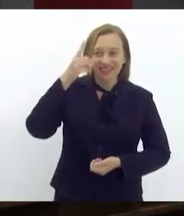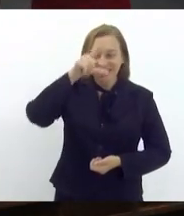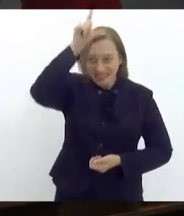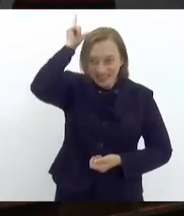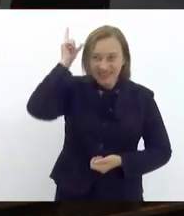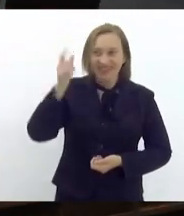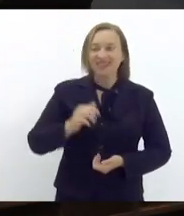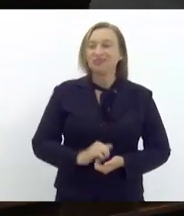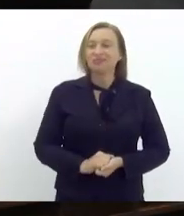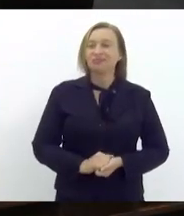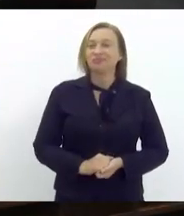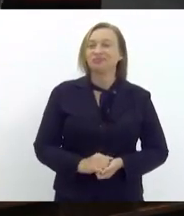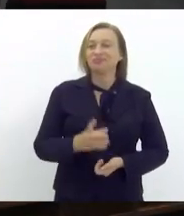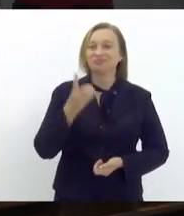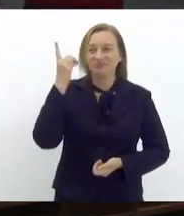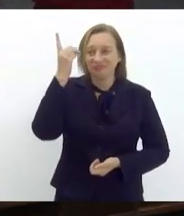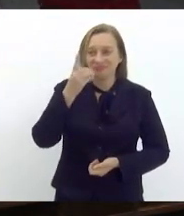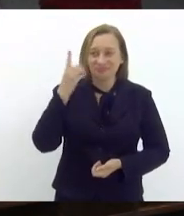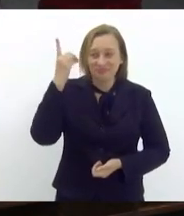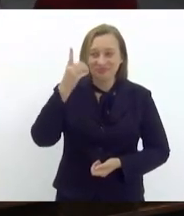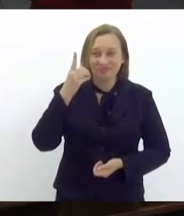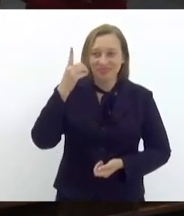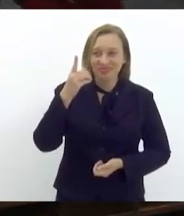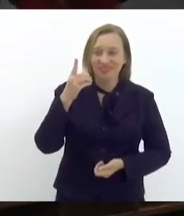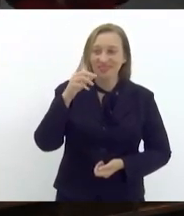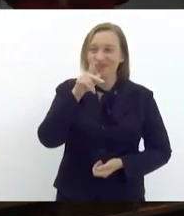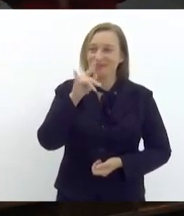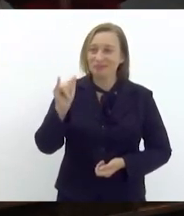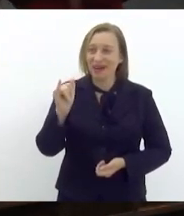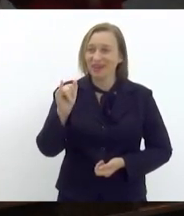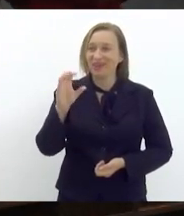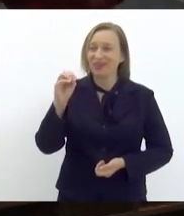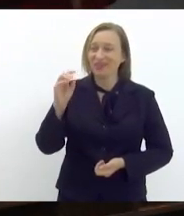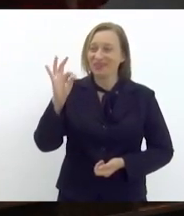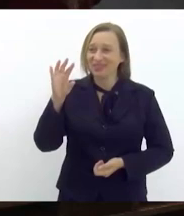deputado Luiz Paulo deputado pai Ottoni por favor